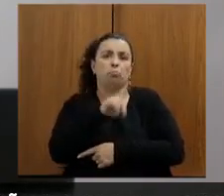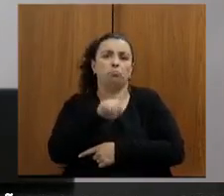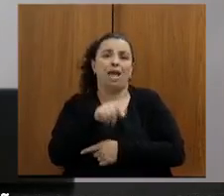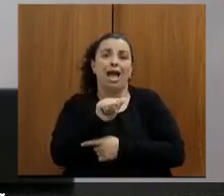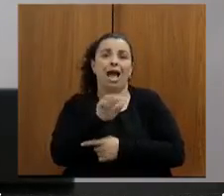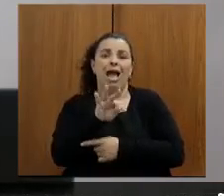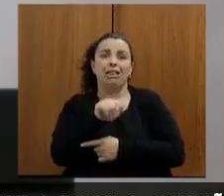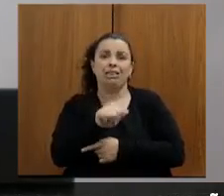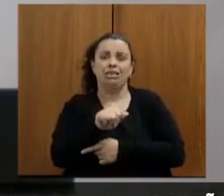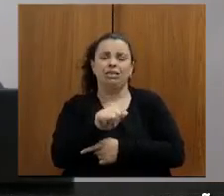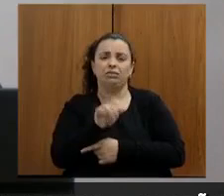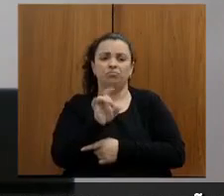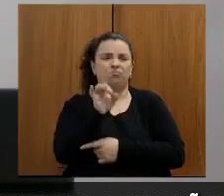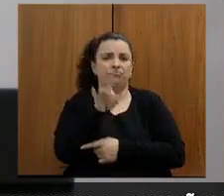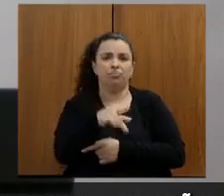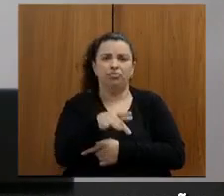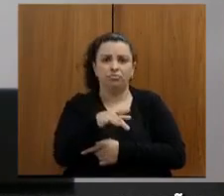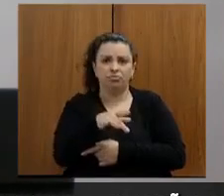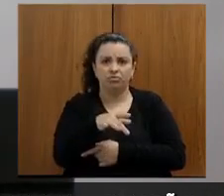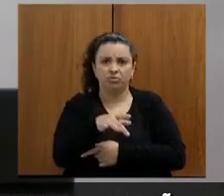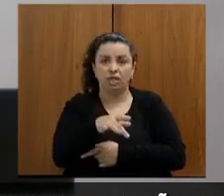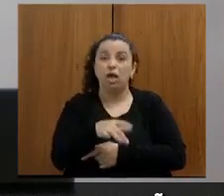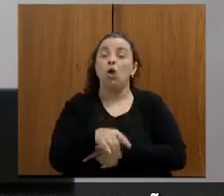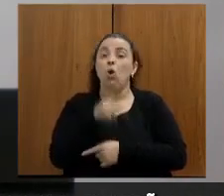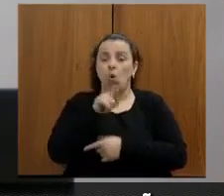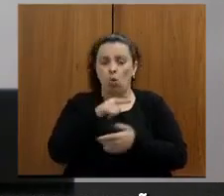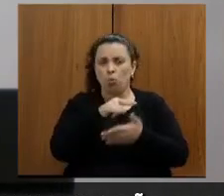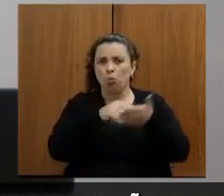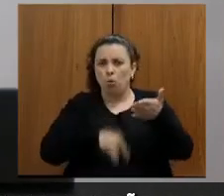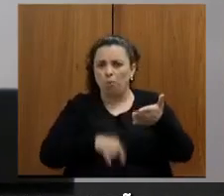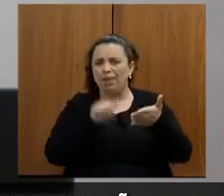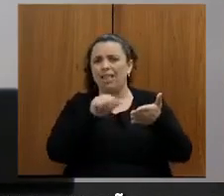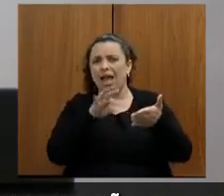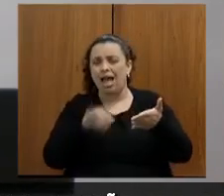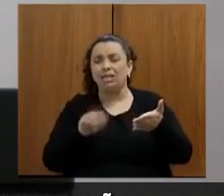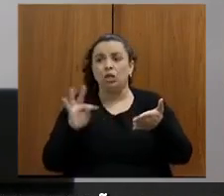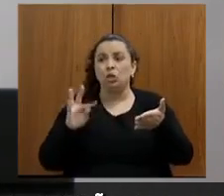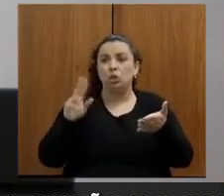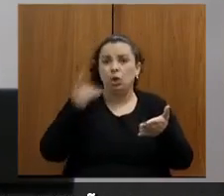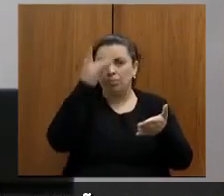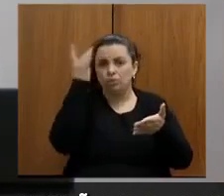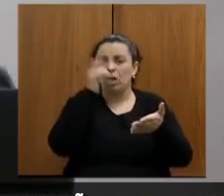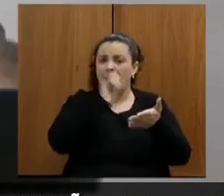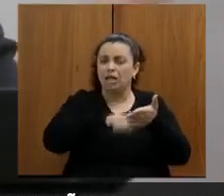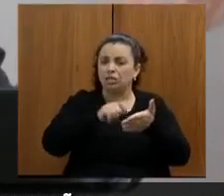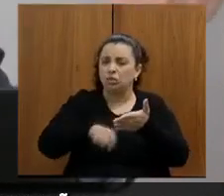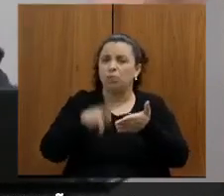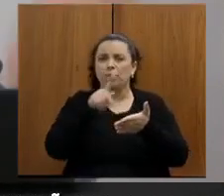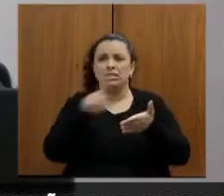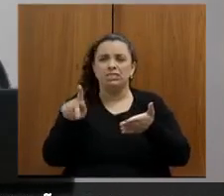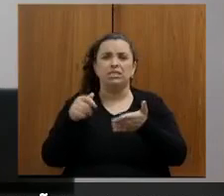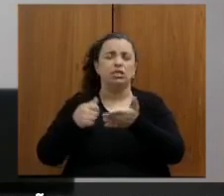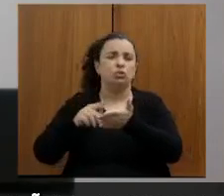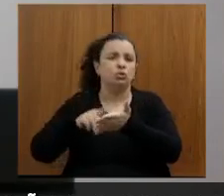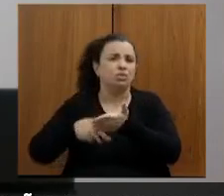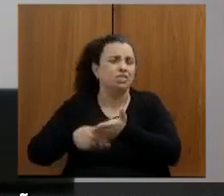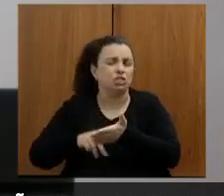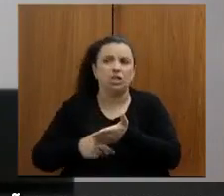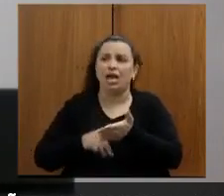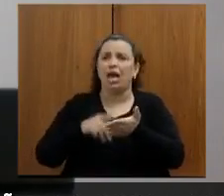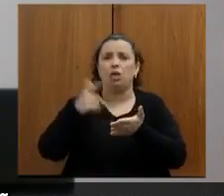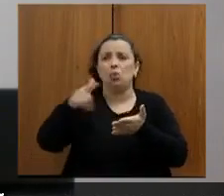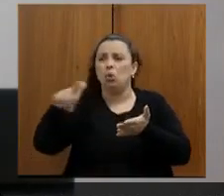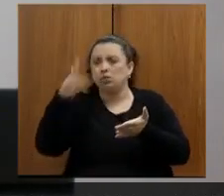secretários de estado quatro chefes de polícia Deputados Federais e estaduais Presidente sindicatos associações roubar nada